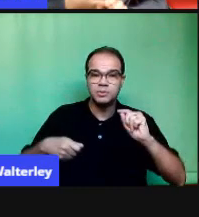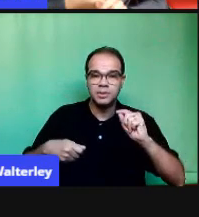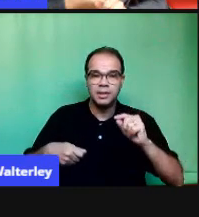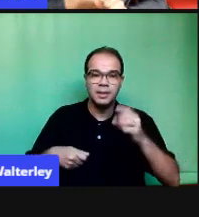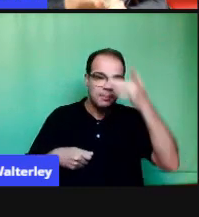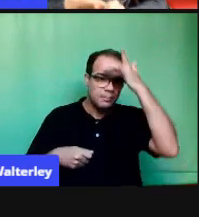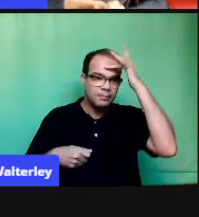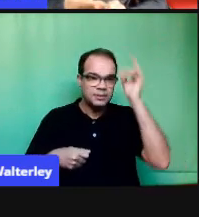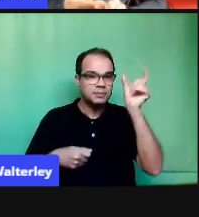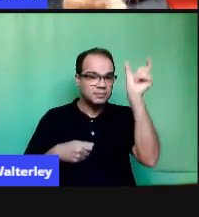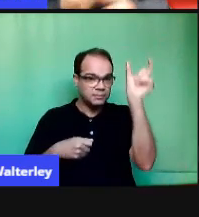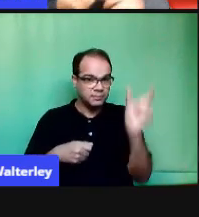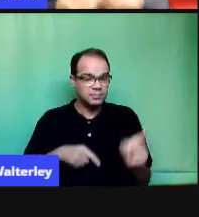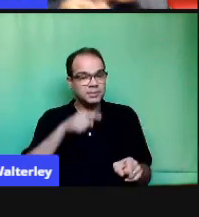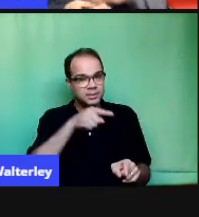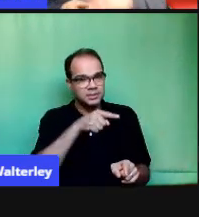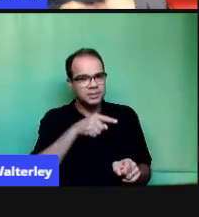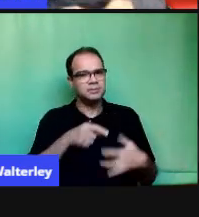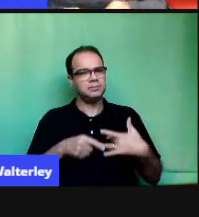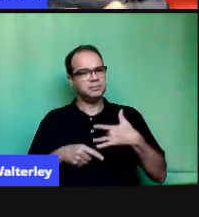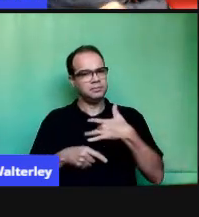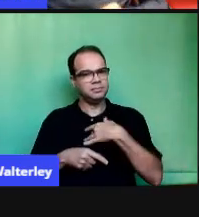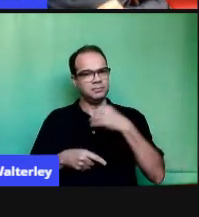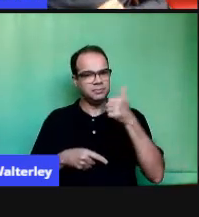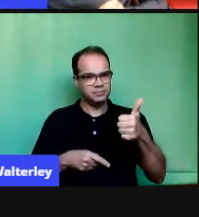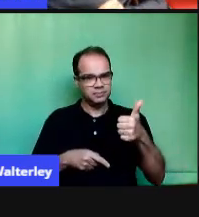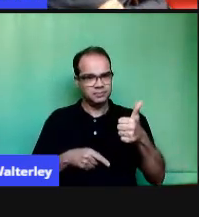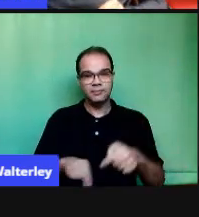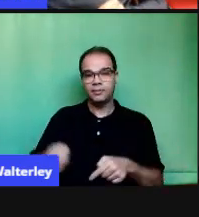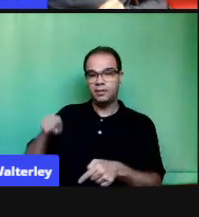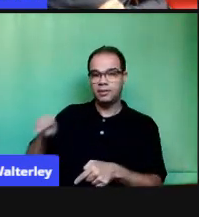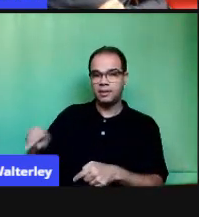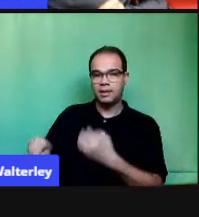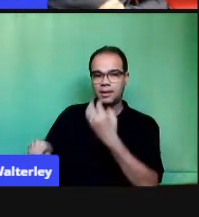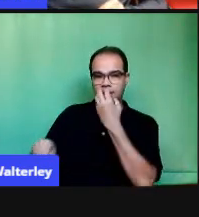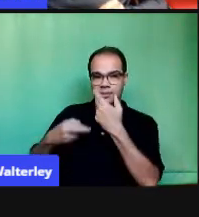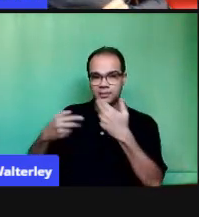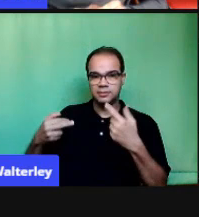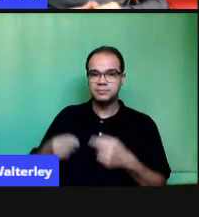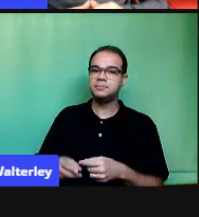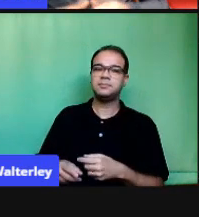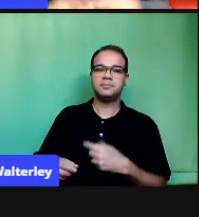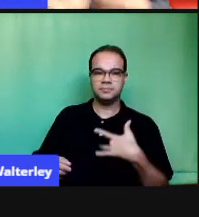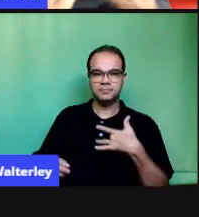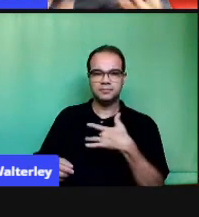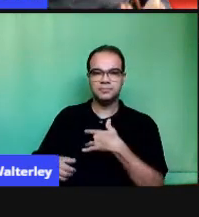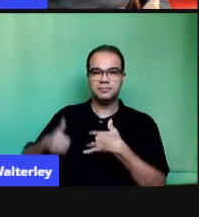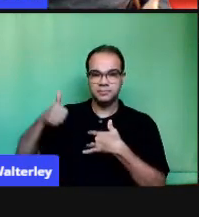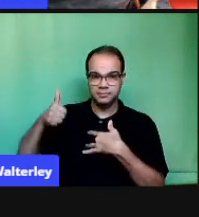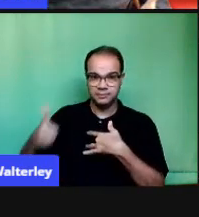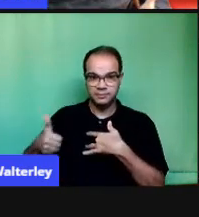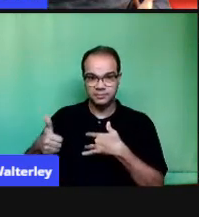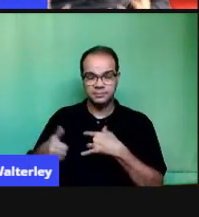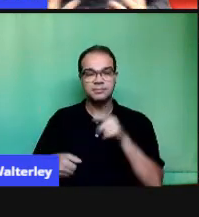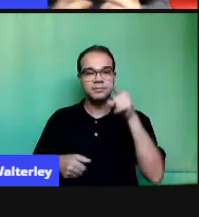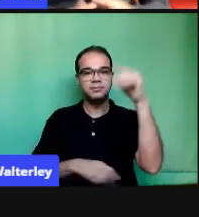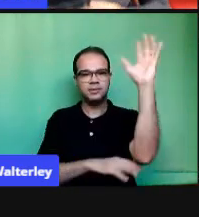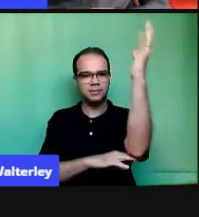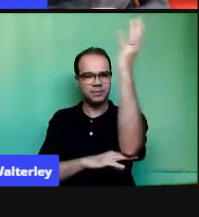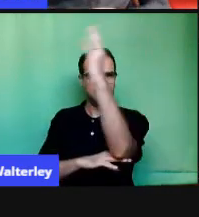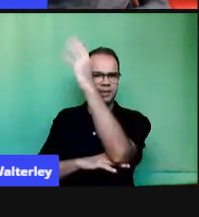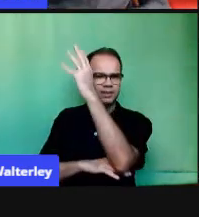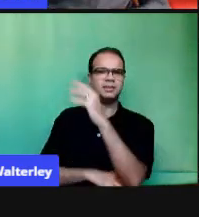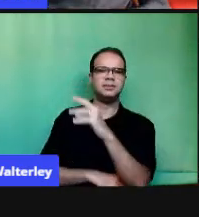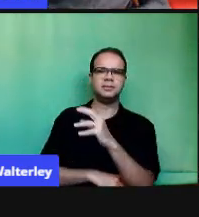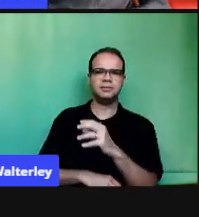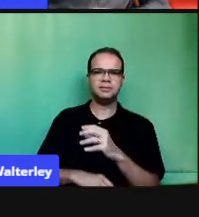e a saúde ambiental sendo tratado como uma saúde única. Então, não adianta nós pensarmos somente no